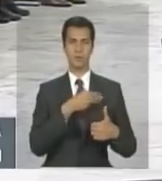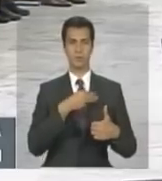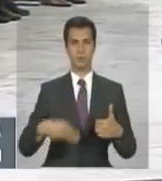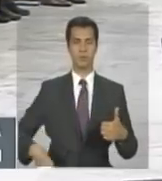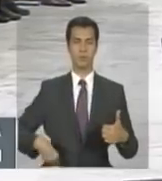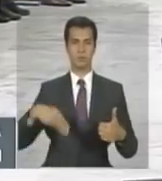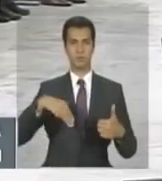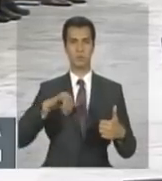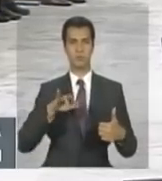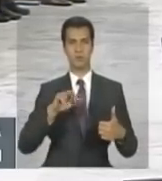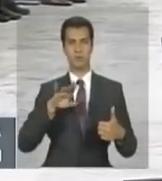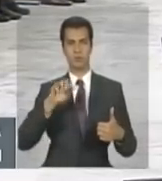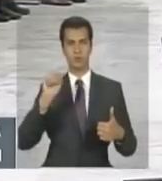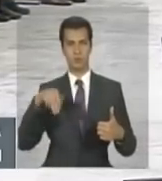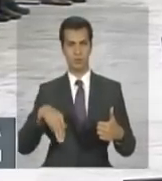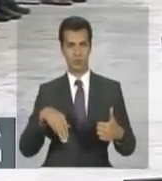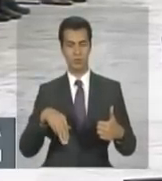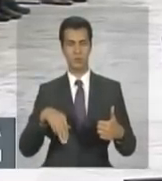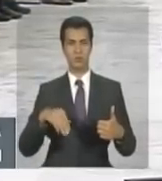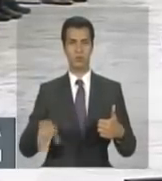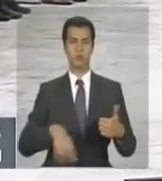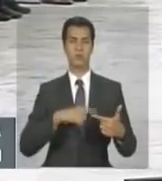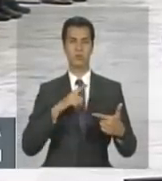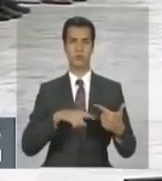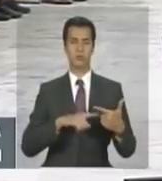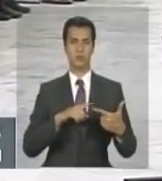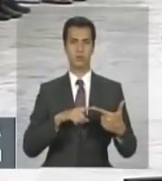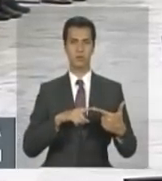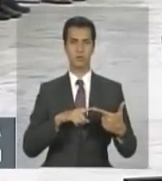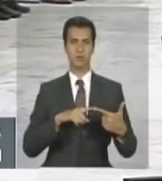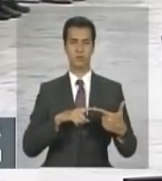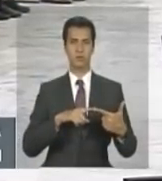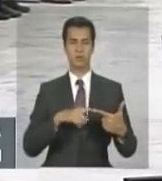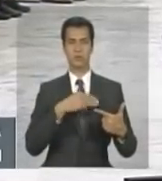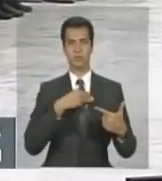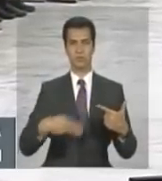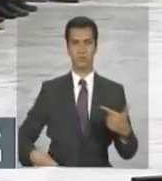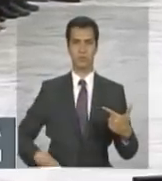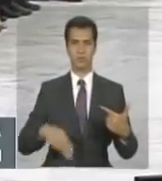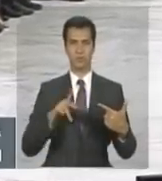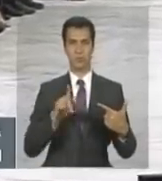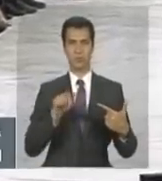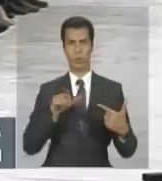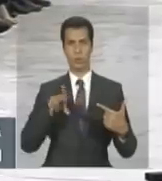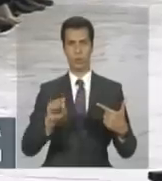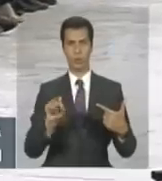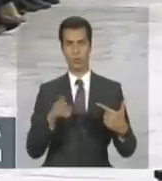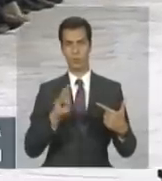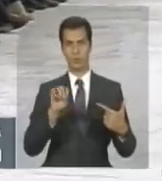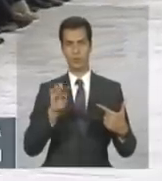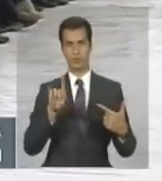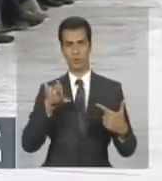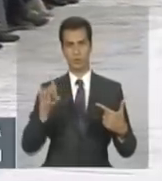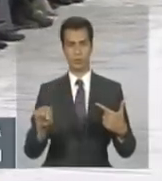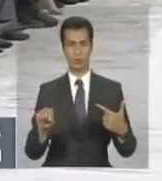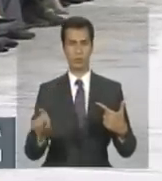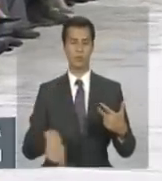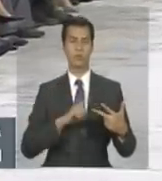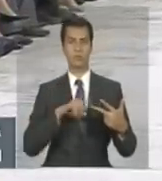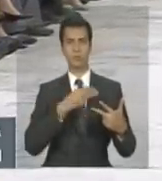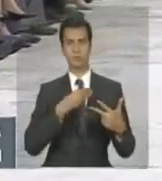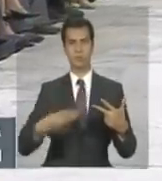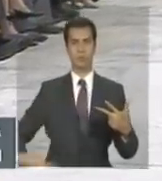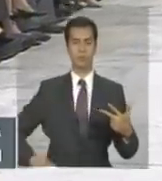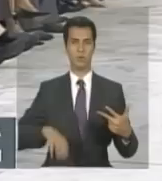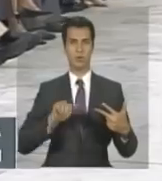ministra Miriam Belchor, do Planejamento, Orçamento e Gestão, ministro Paulo Bernardo, das Comunicações,